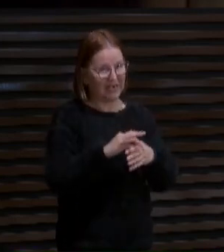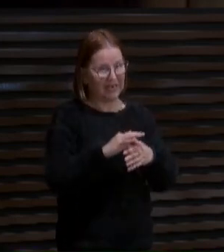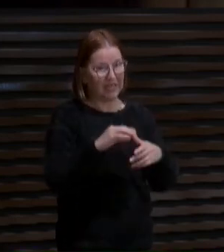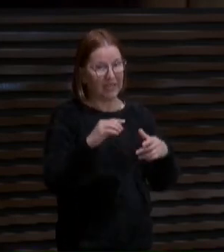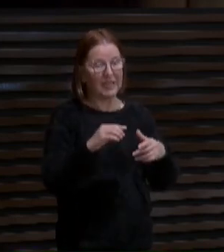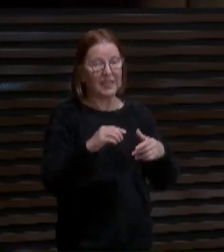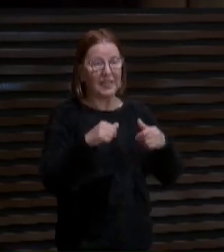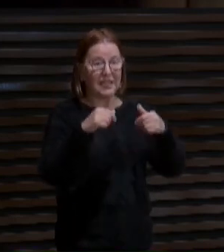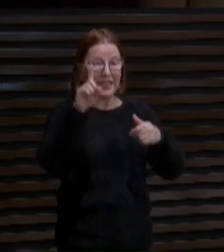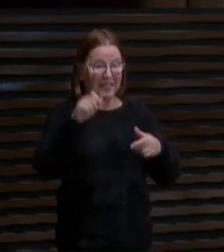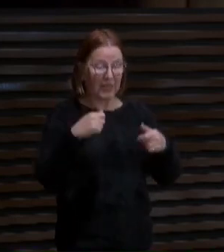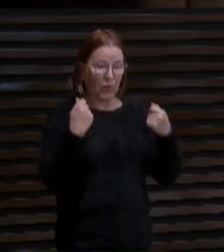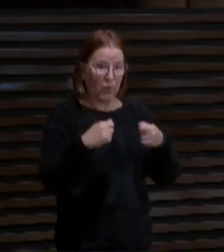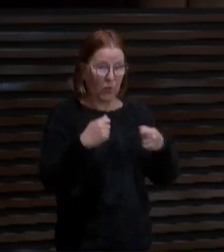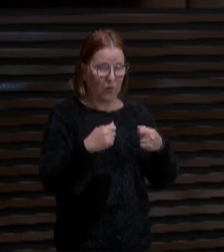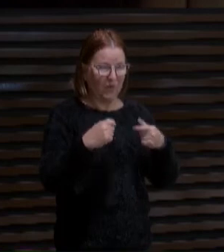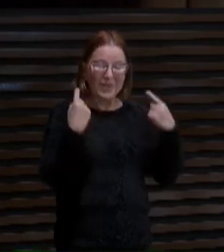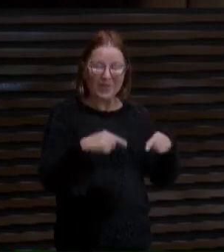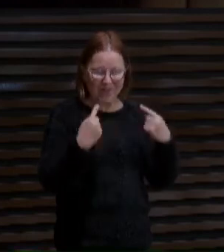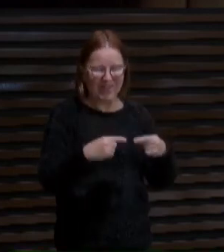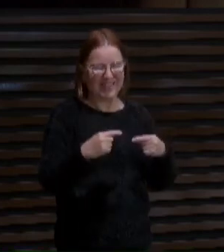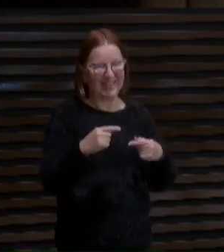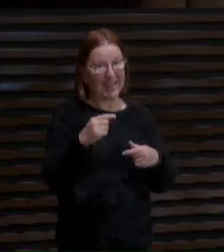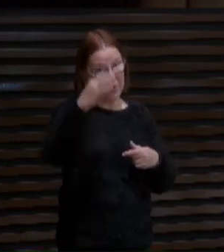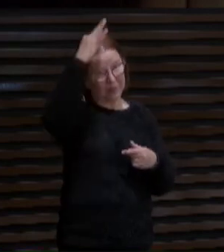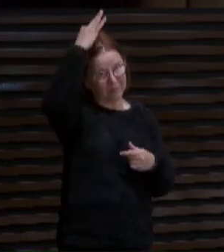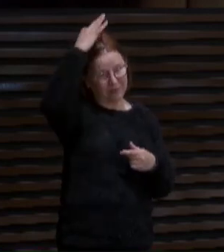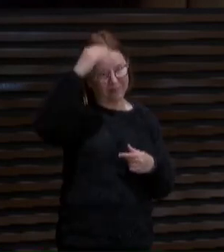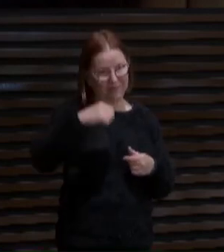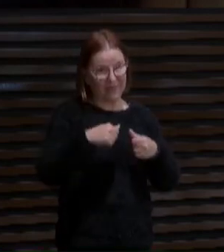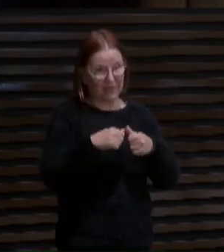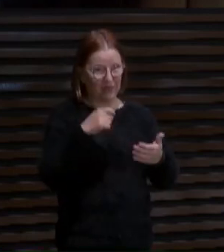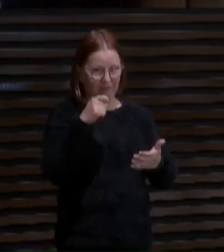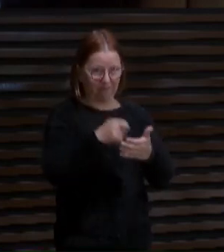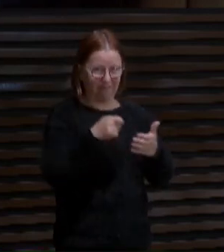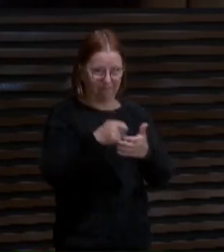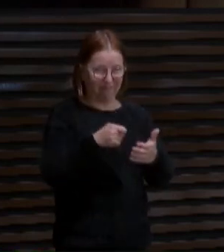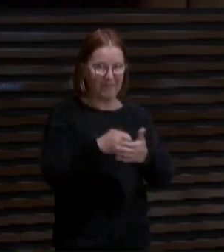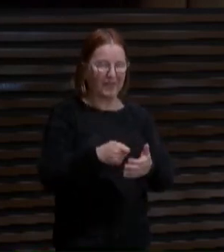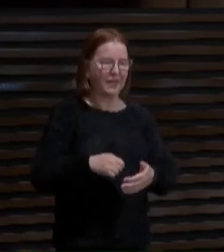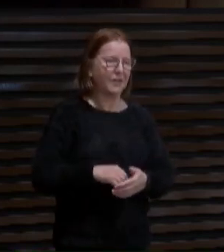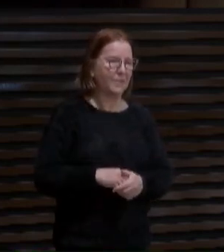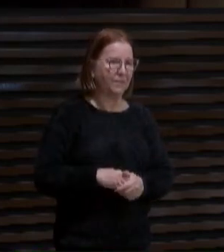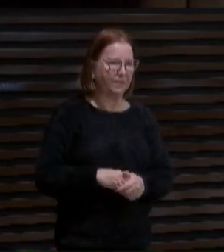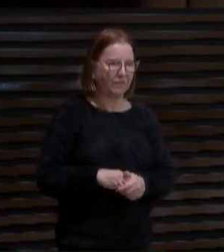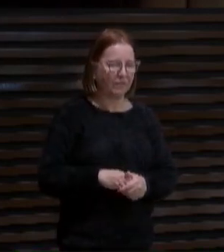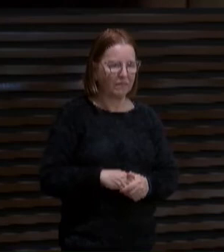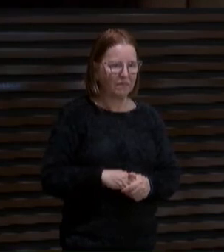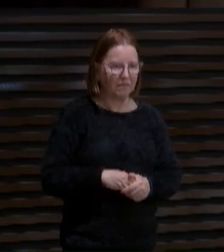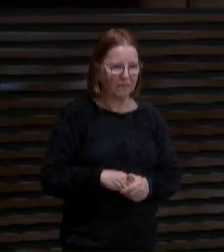contra os pecados da língua Isso é uma batalha meus irmãos isso aí não vai ser